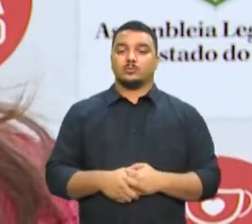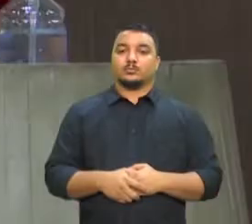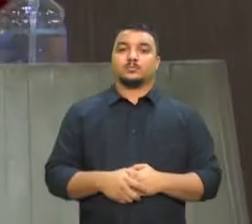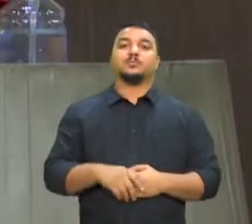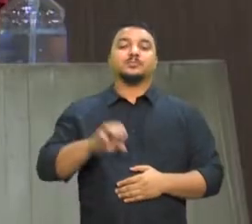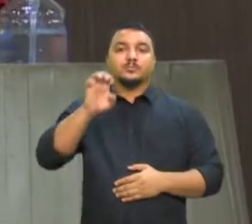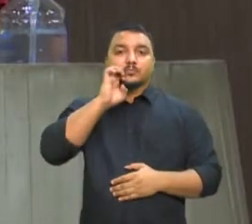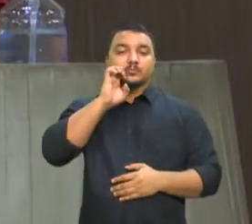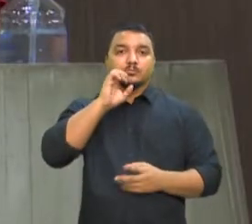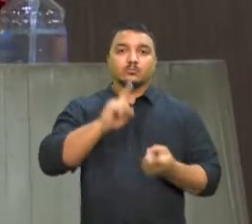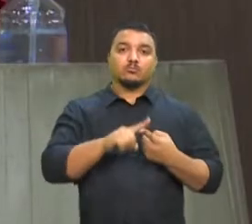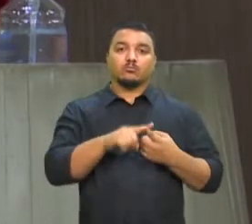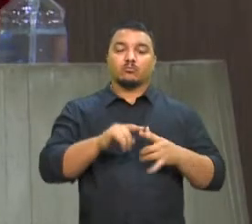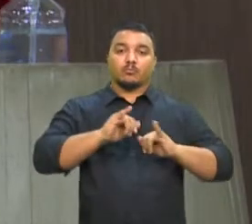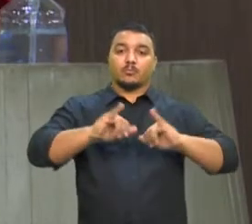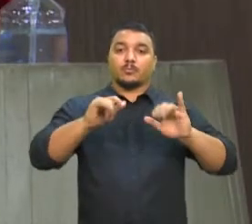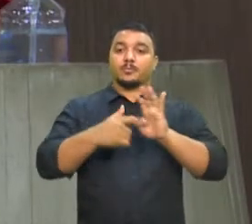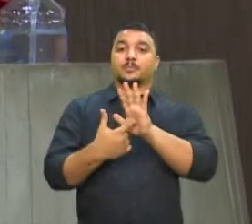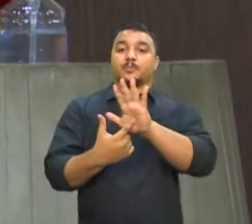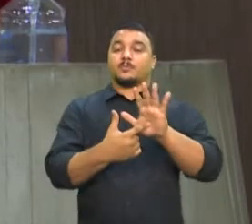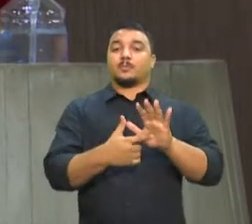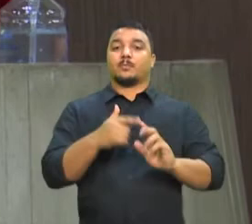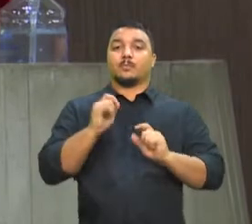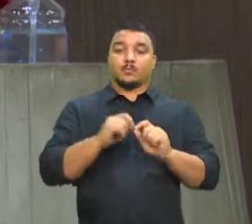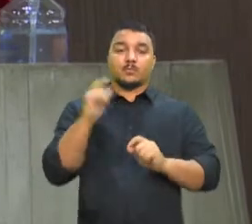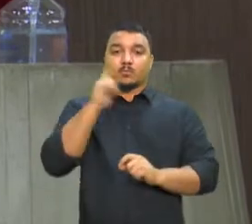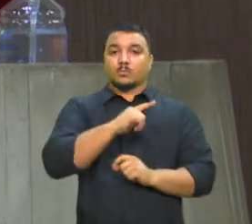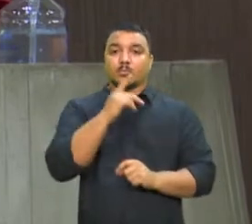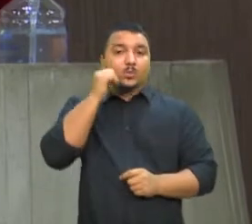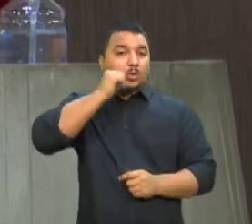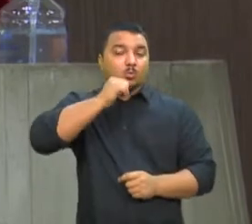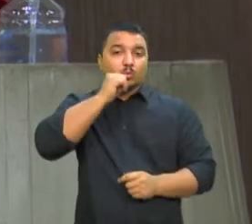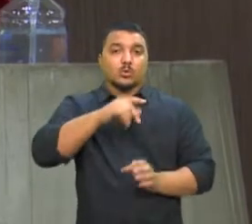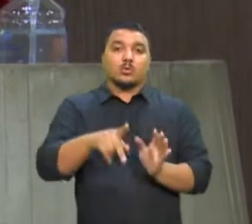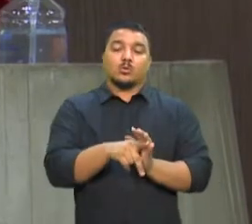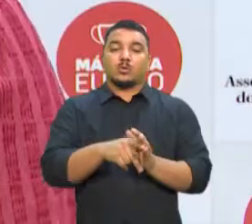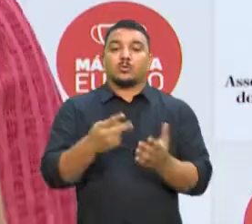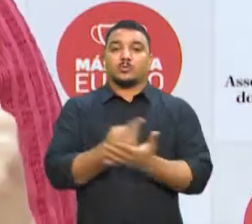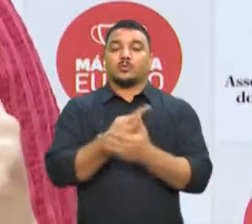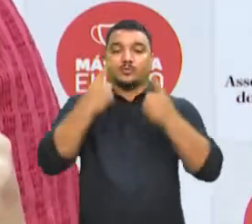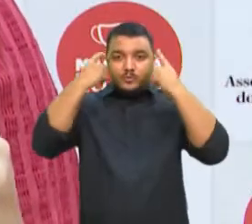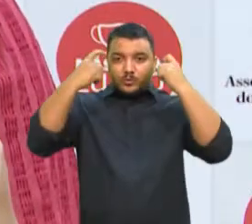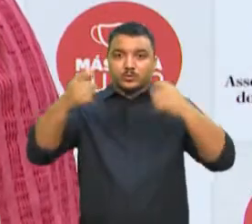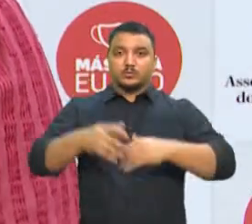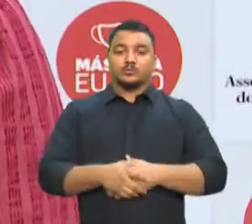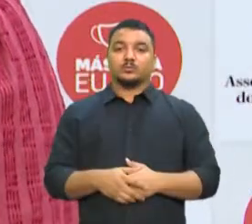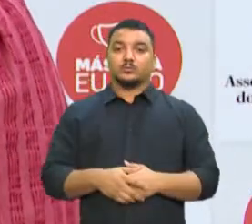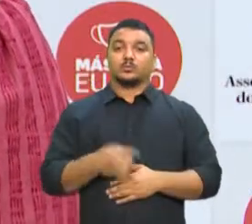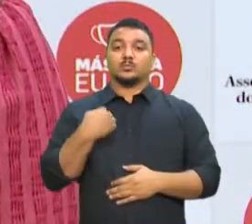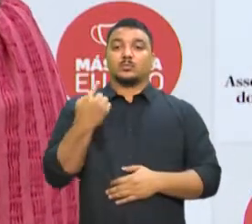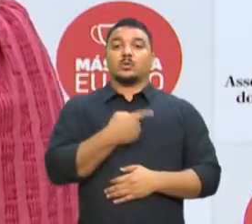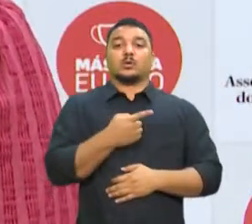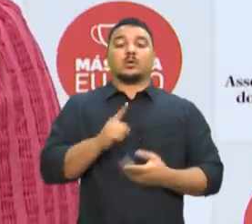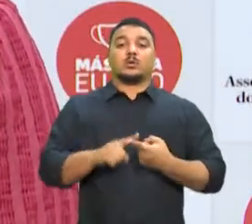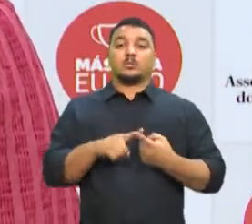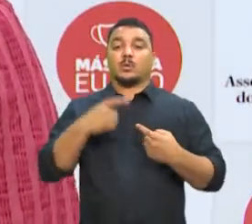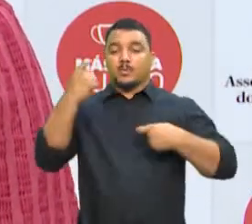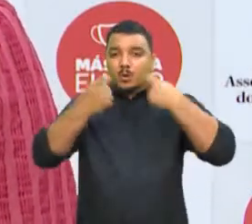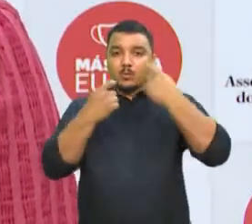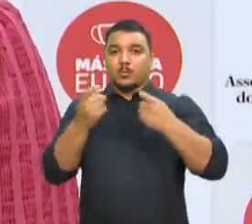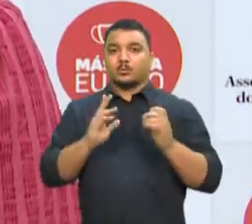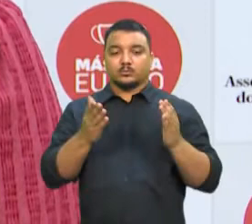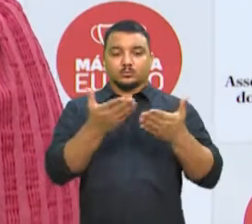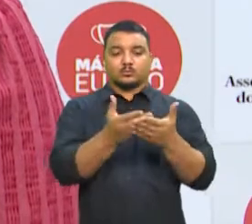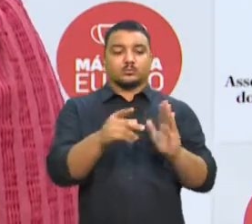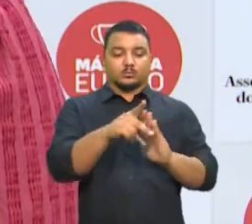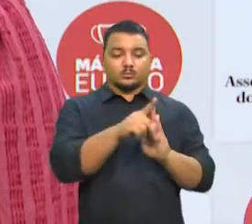que apresentou o projeto para capacitar mulheres vítimas da violência. Nós tivemos a preocupação de dar entrada num